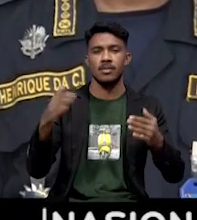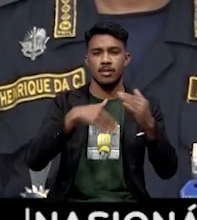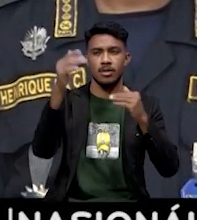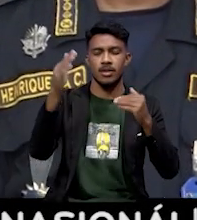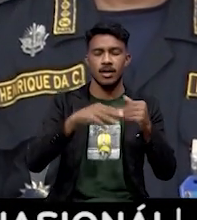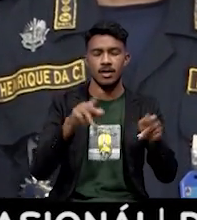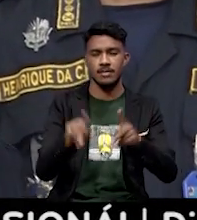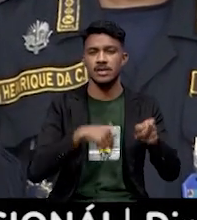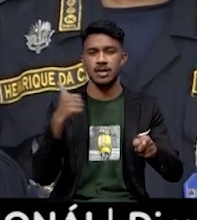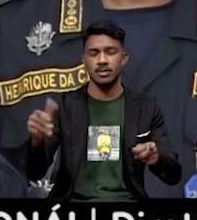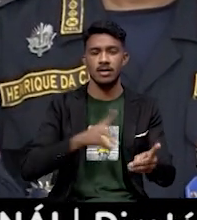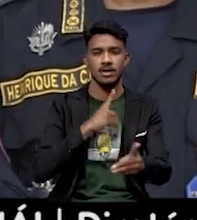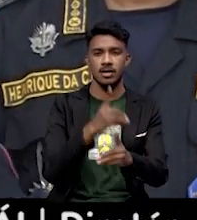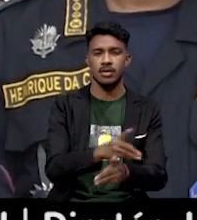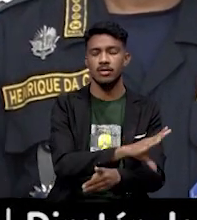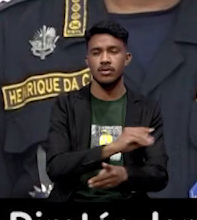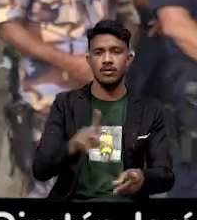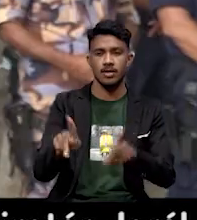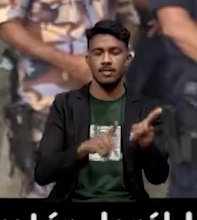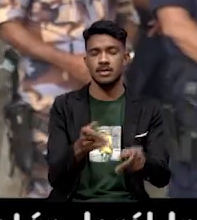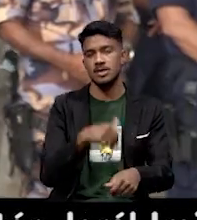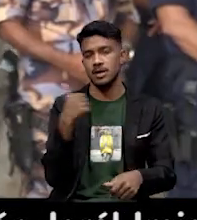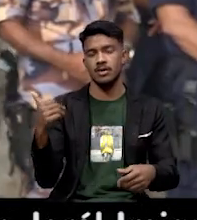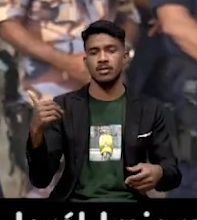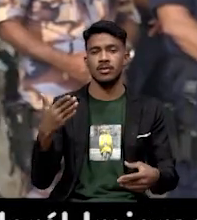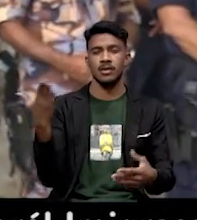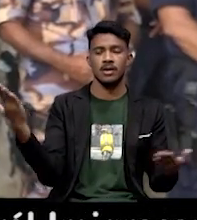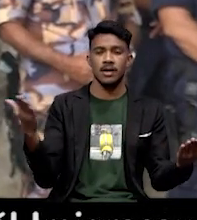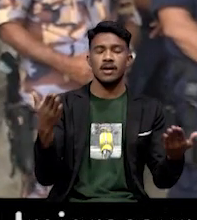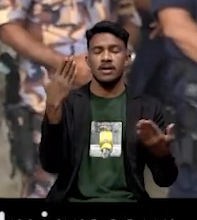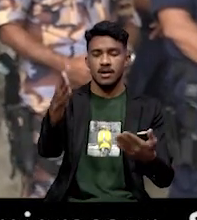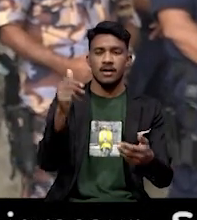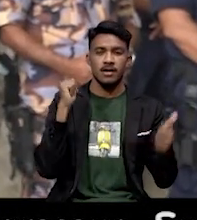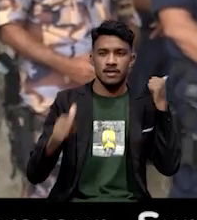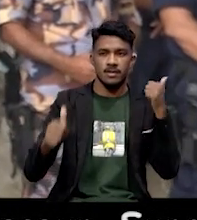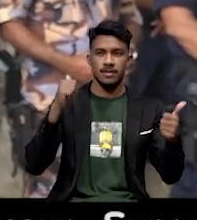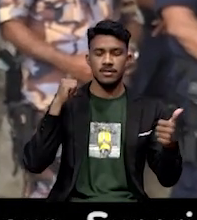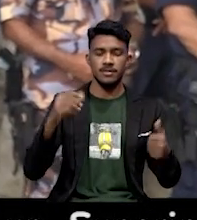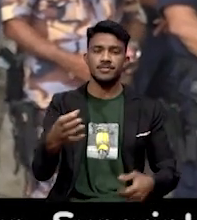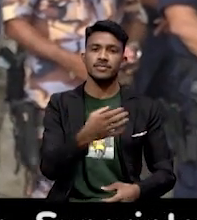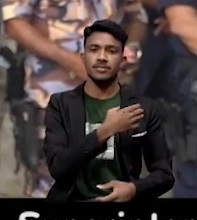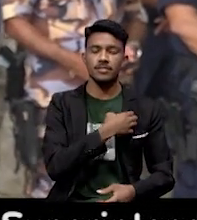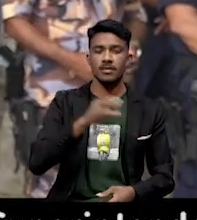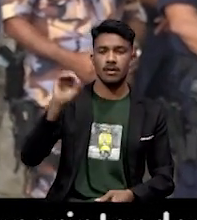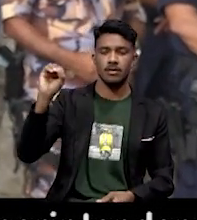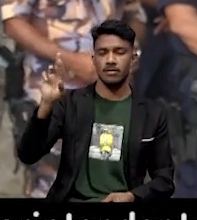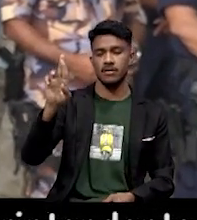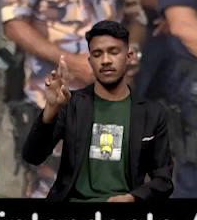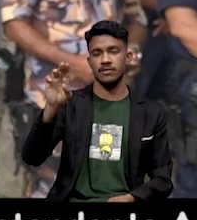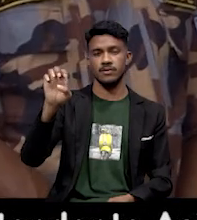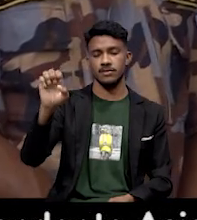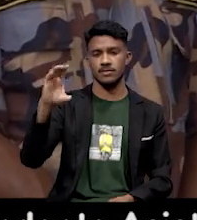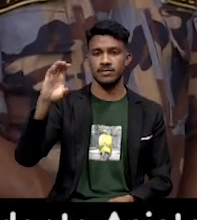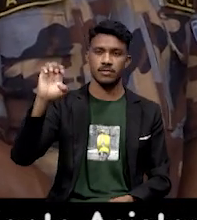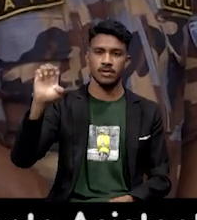emas elok ninia direto nomas emas elok ninia aktividade. Enquanto show force ne envolve PNTL husi comanda unidade